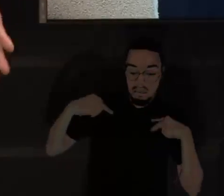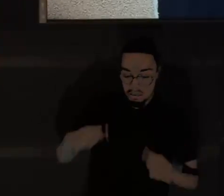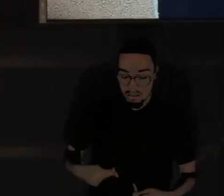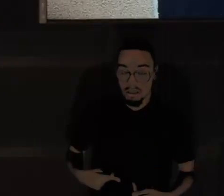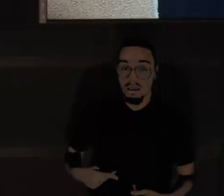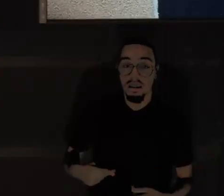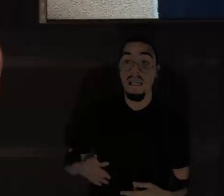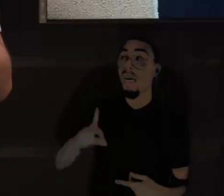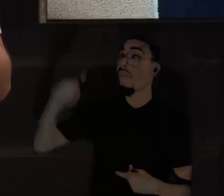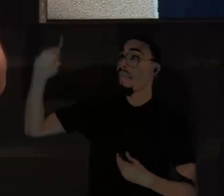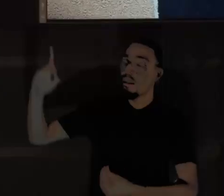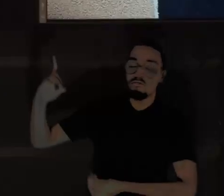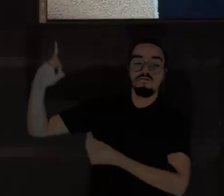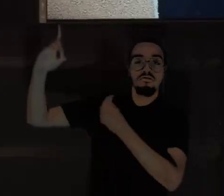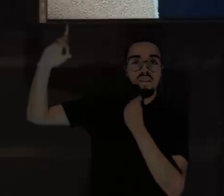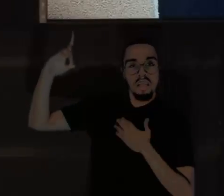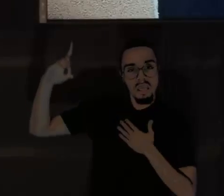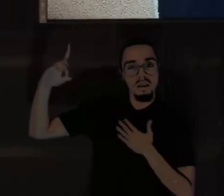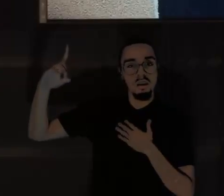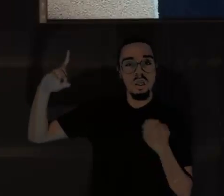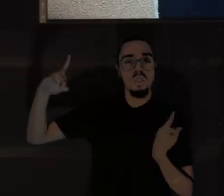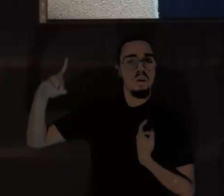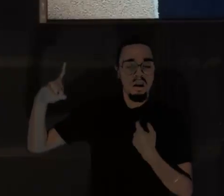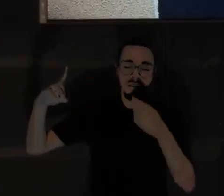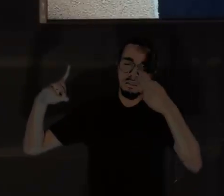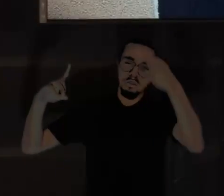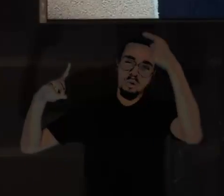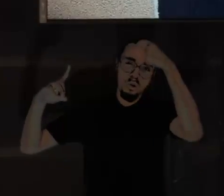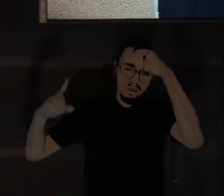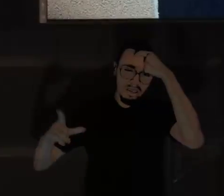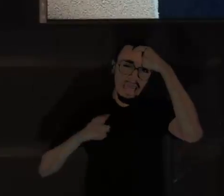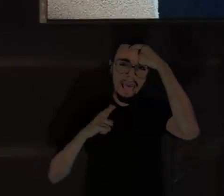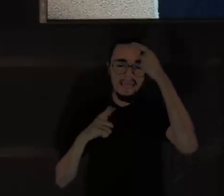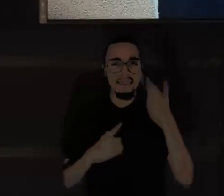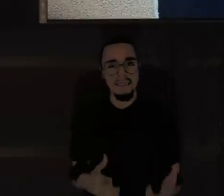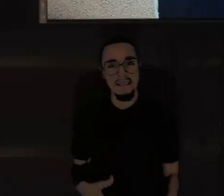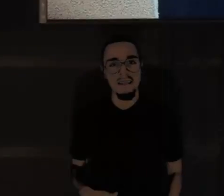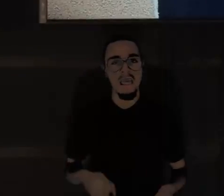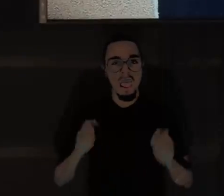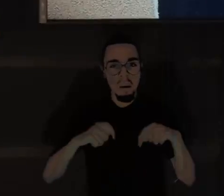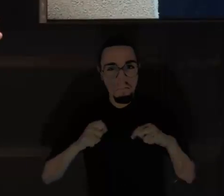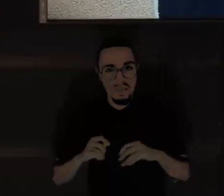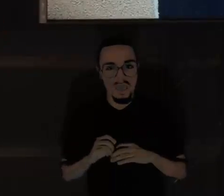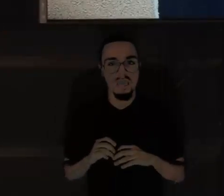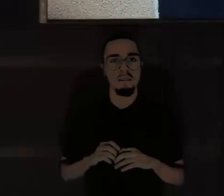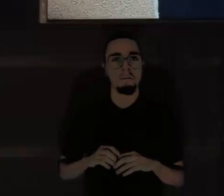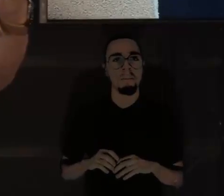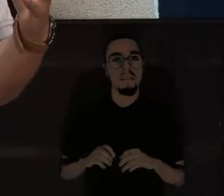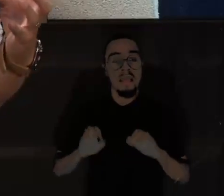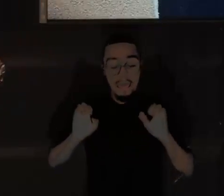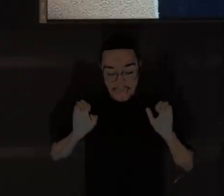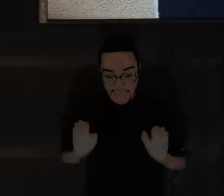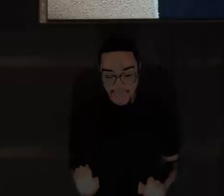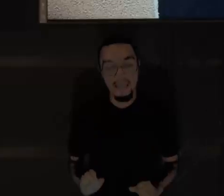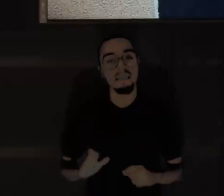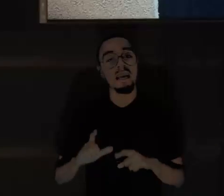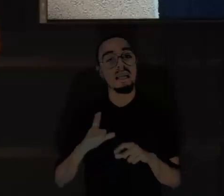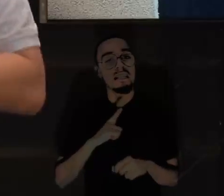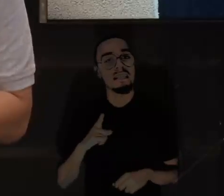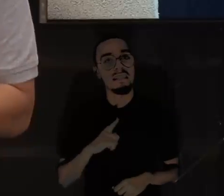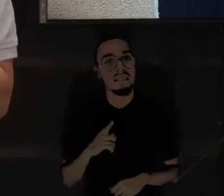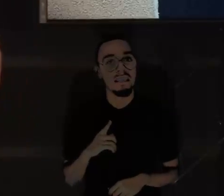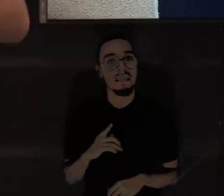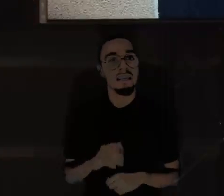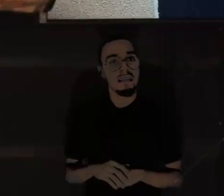termos limitados, qualidades racionais, mentais, emocionais, morais, espirituais, que são dele